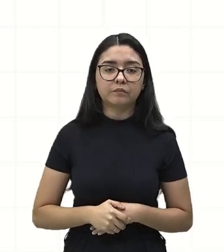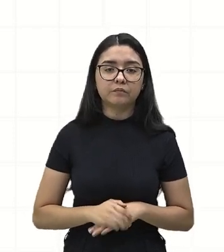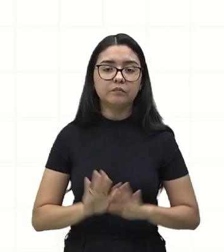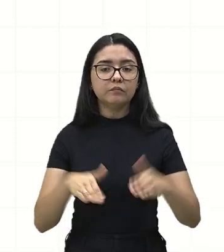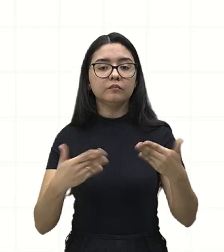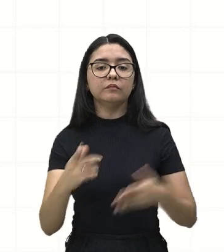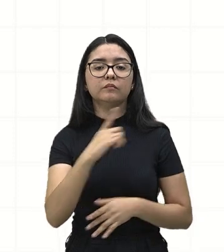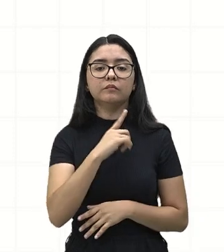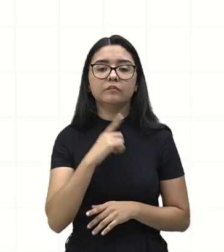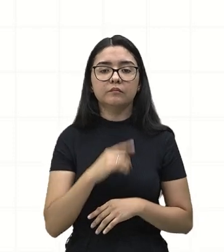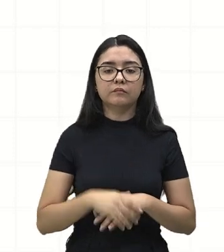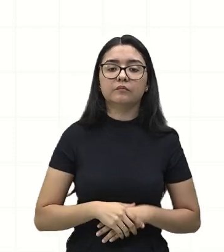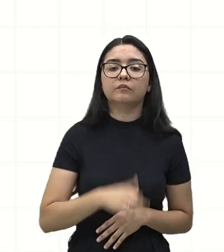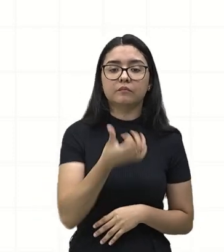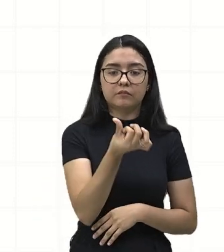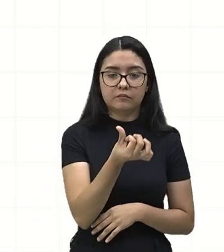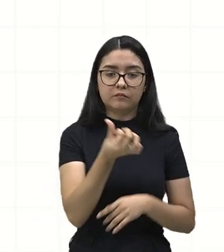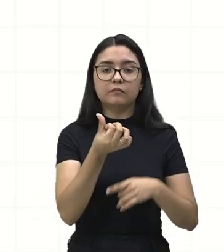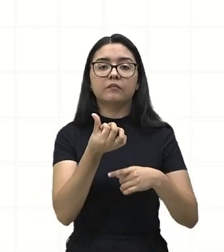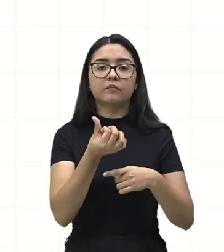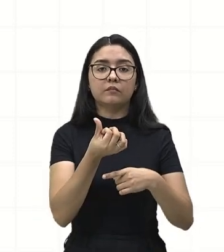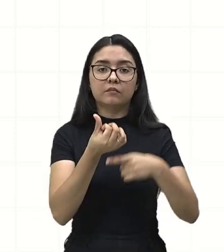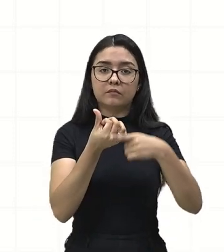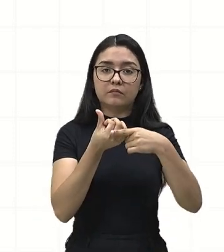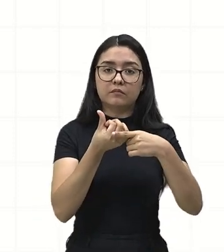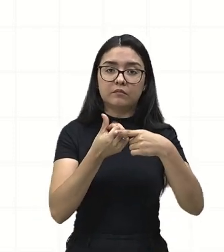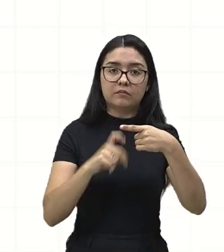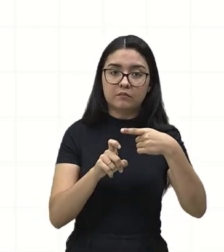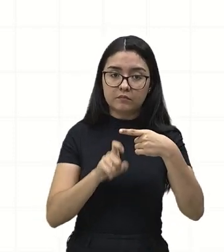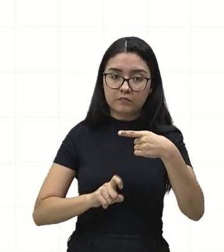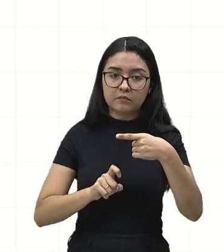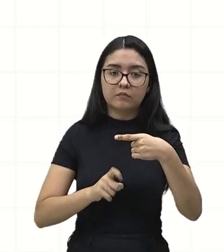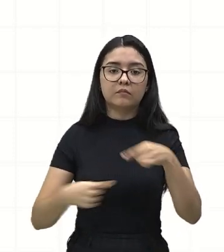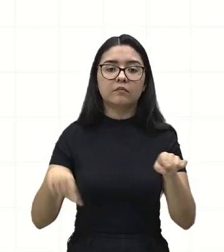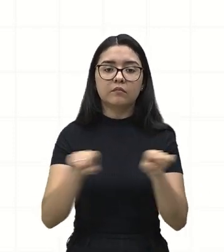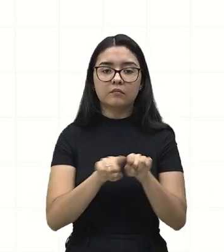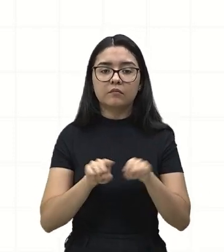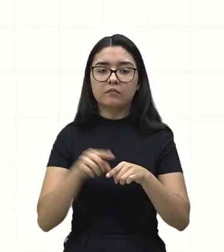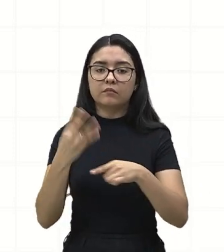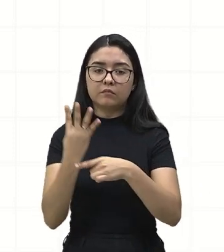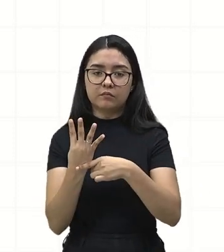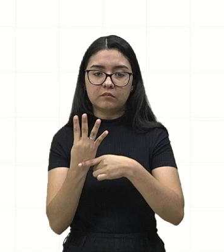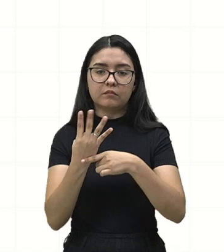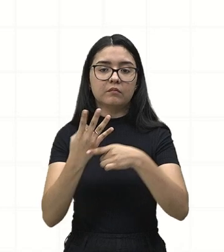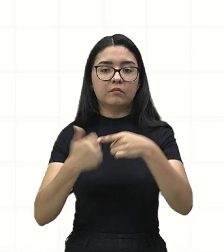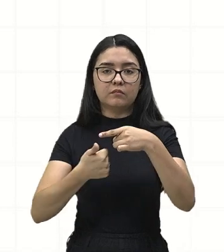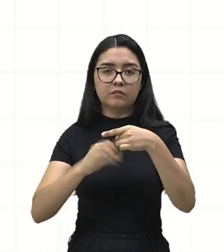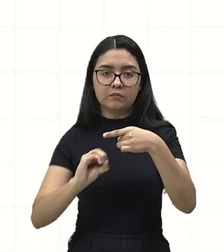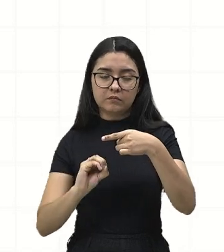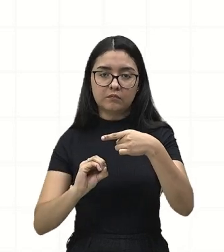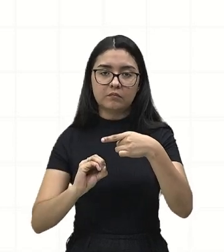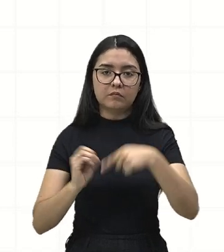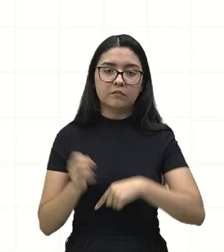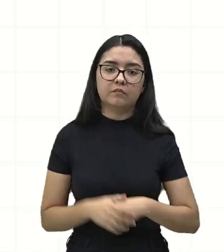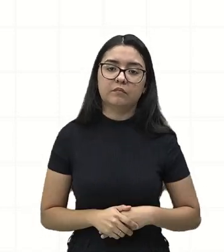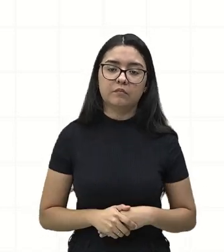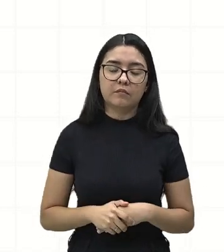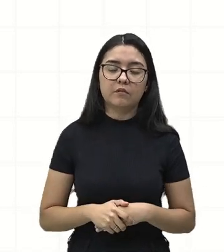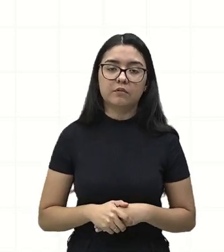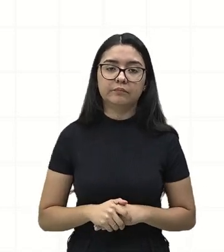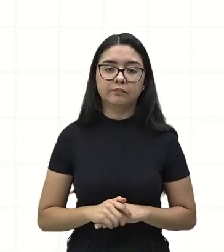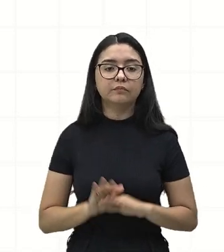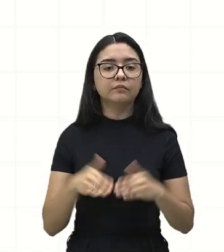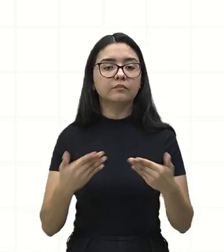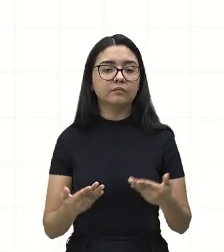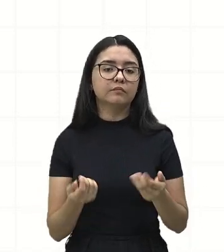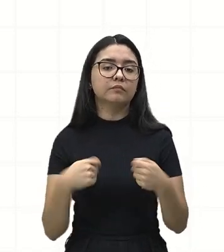6 vai estar para x, 6 está para x, assim como 4 está para 10. E